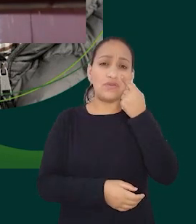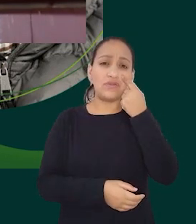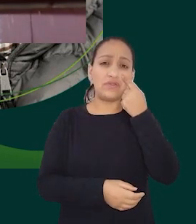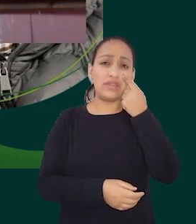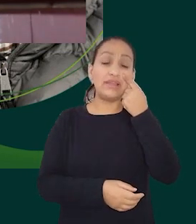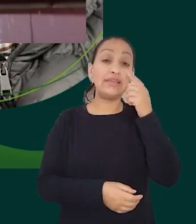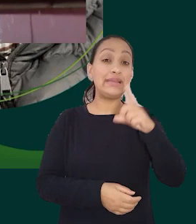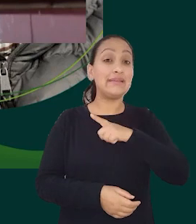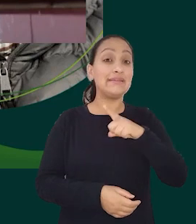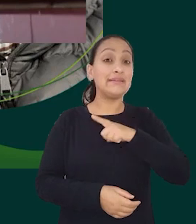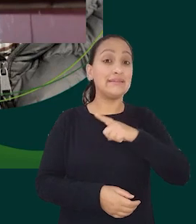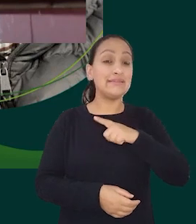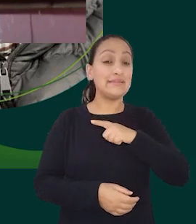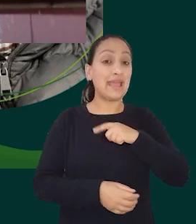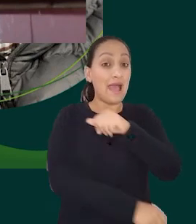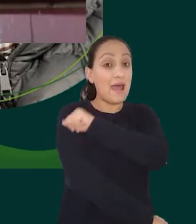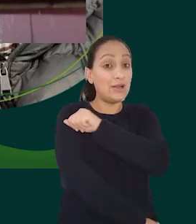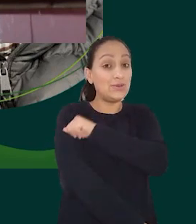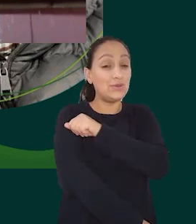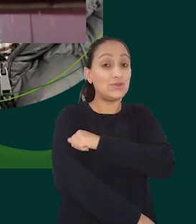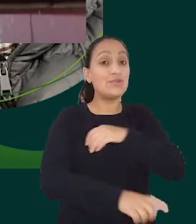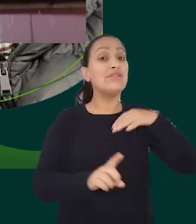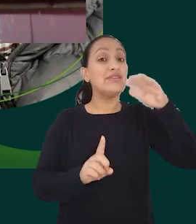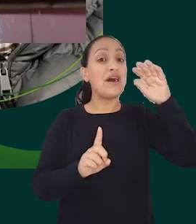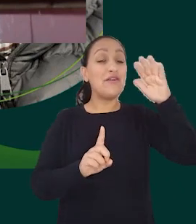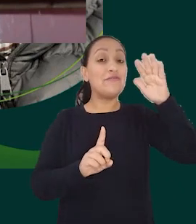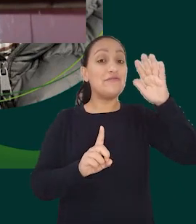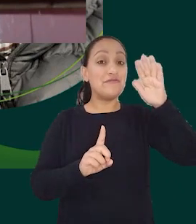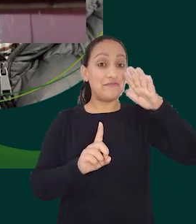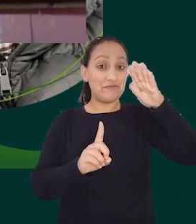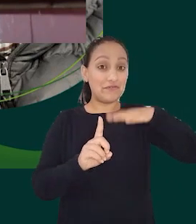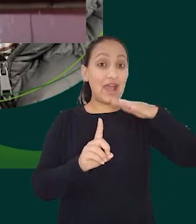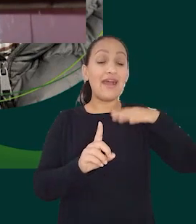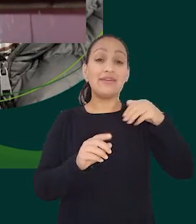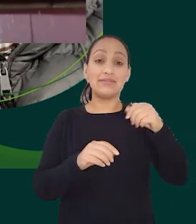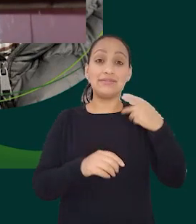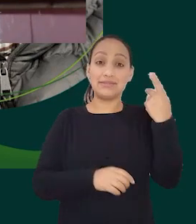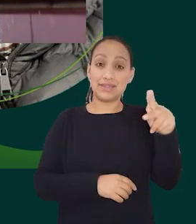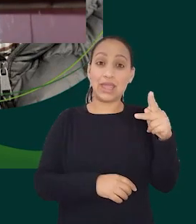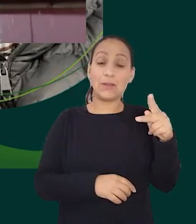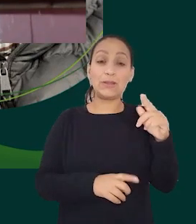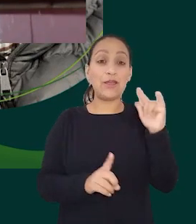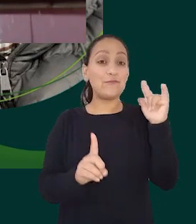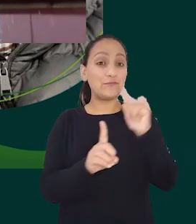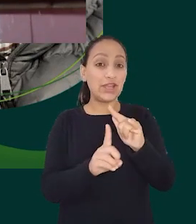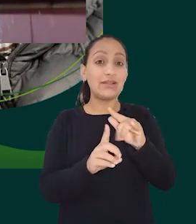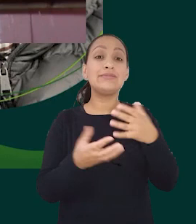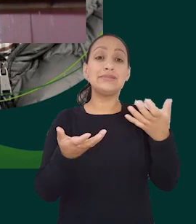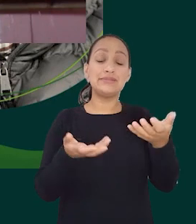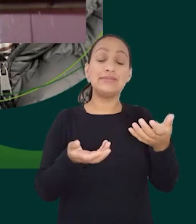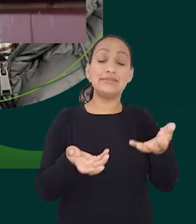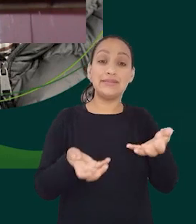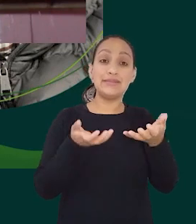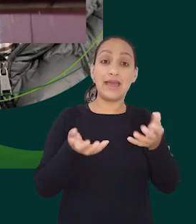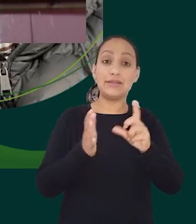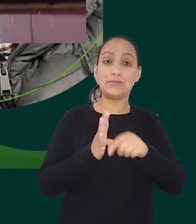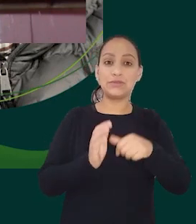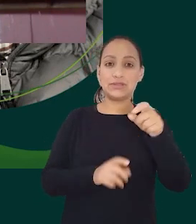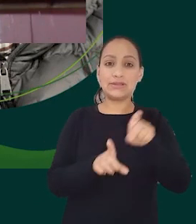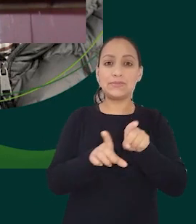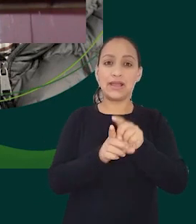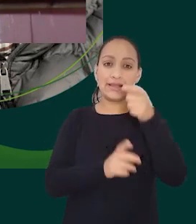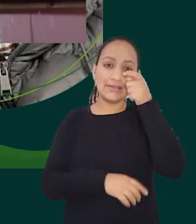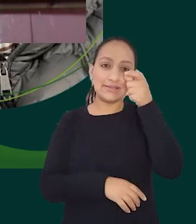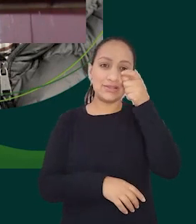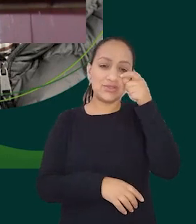grande, vários alunos ali acompanhando. E para Legal. aqueles que assistirão depois, né? Essa Perfeito. live. Então,